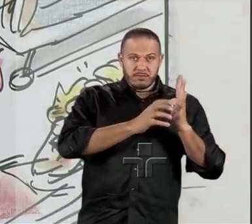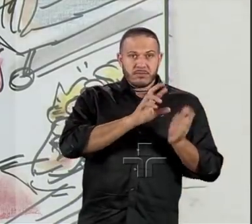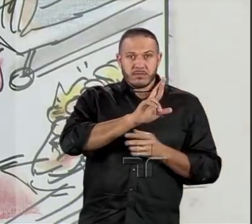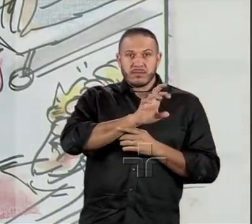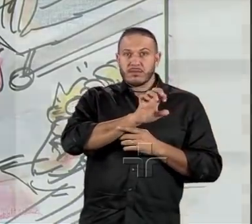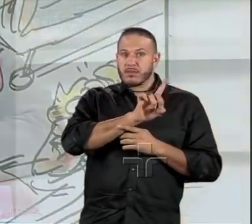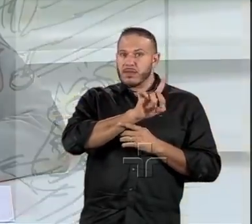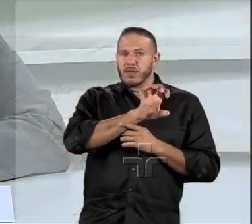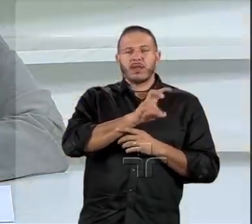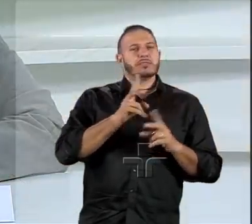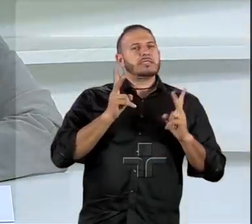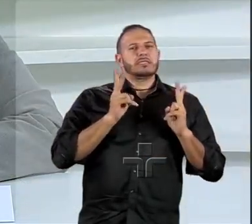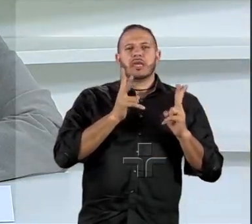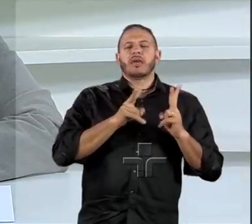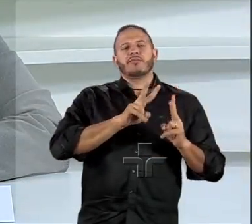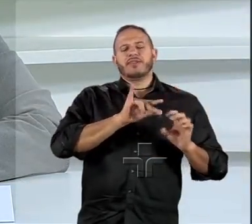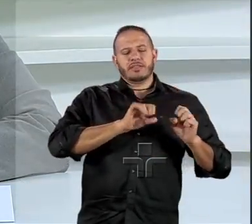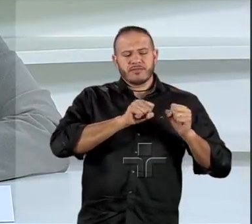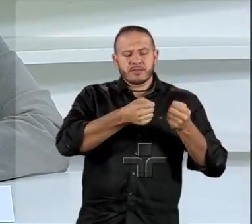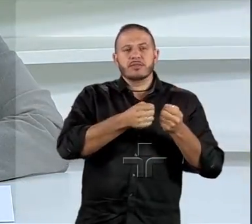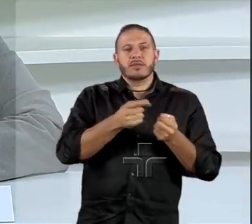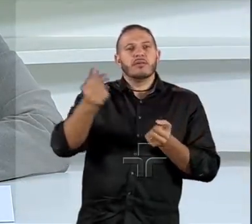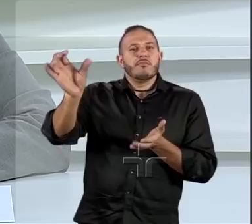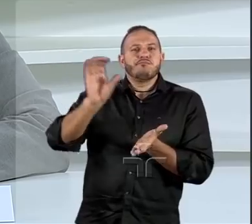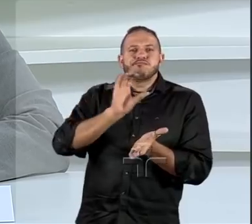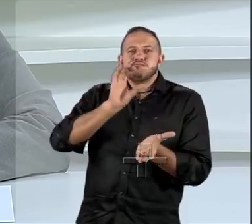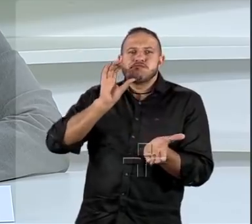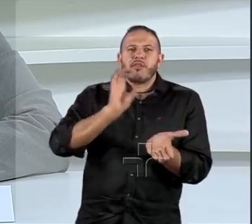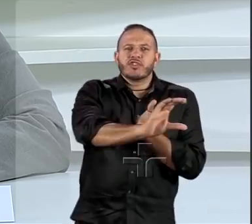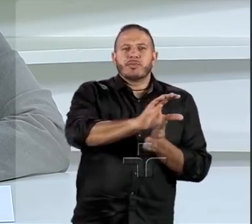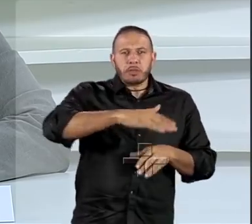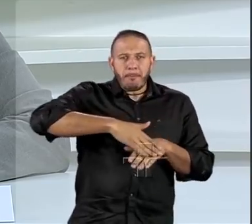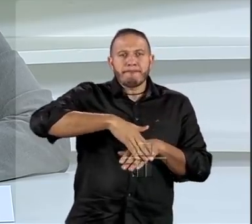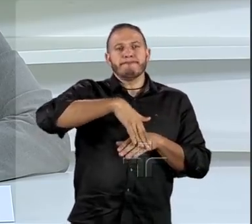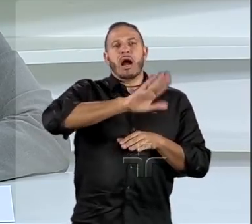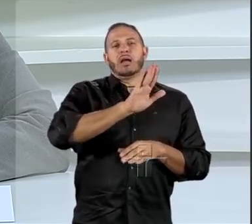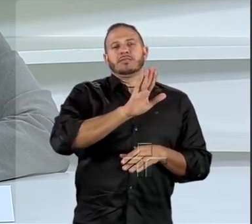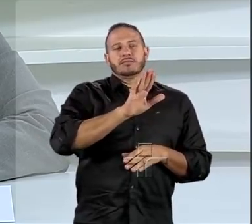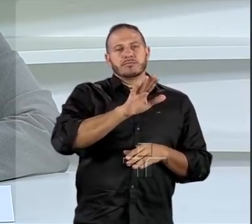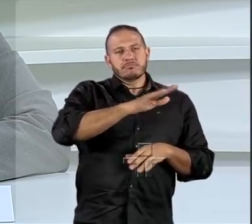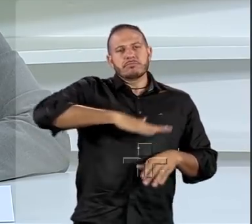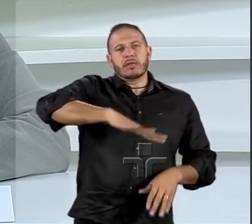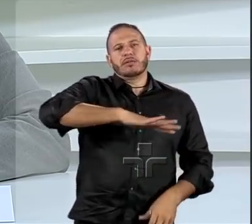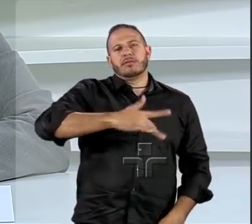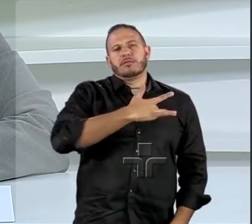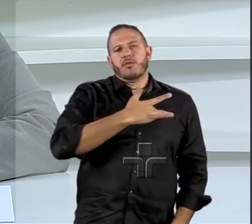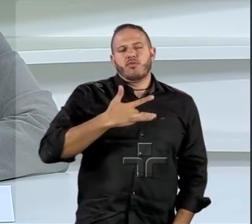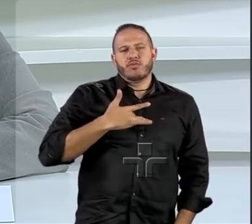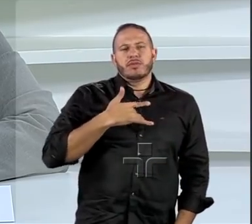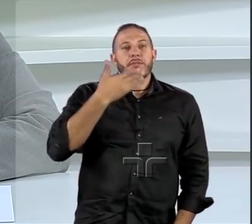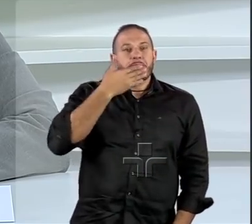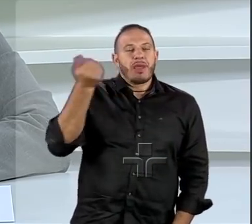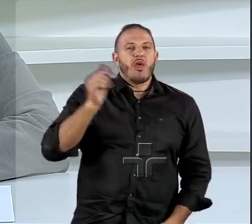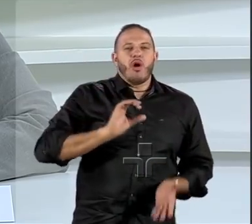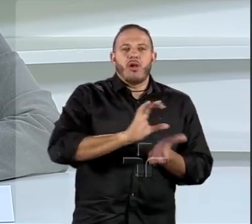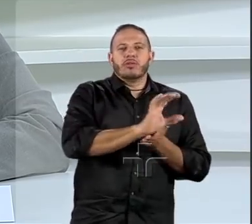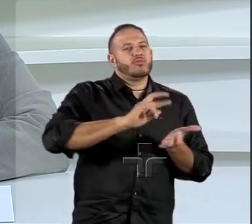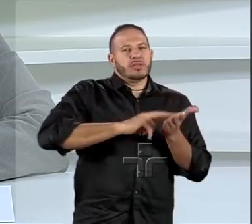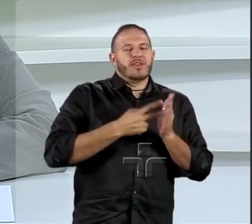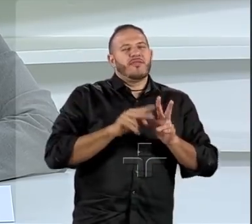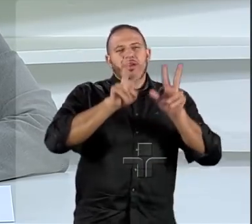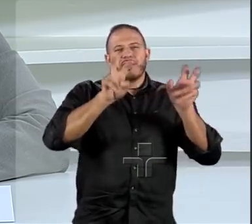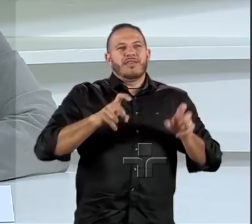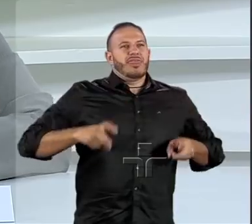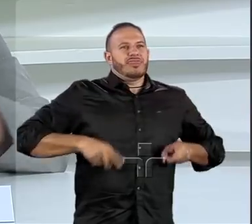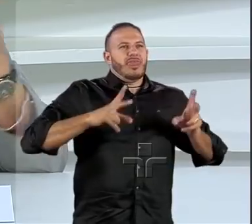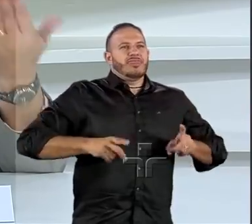defenderá melhores investimentos para a saúde. Melhores investimentos não significa exatamente gastar mais, mas gastar